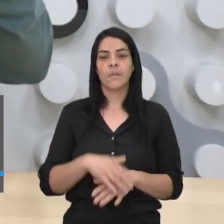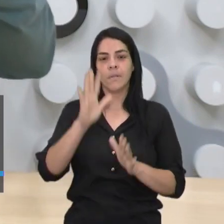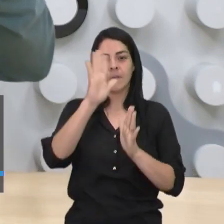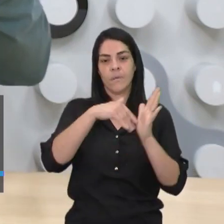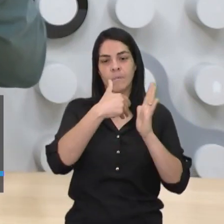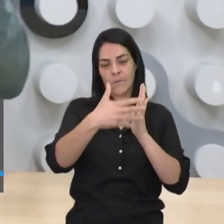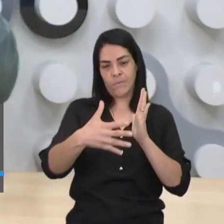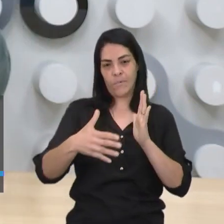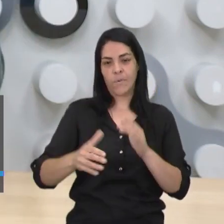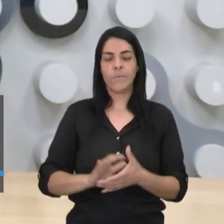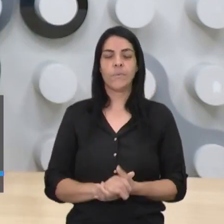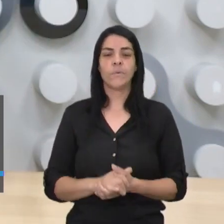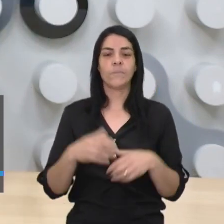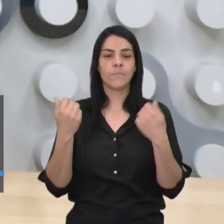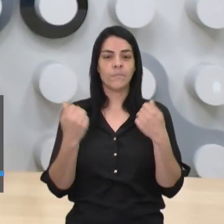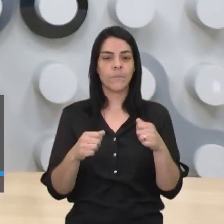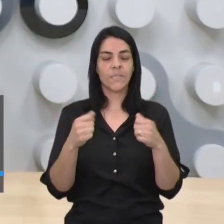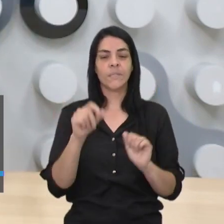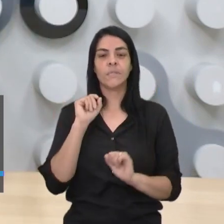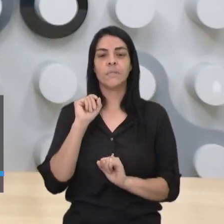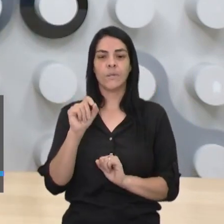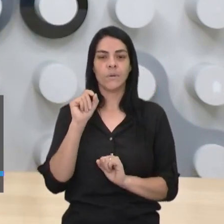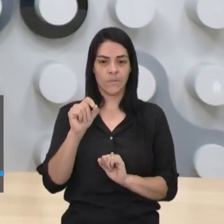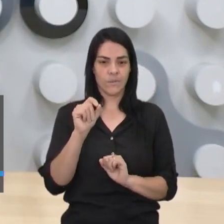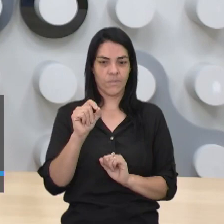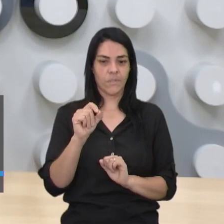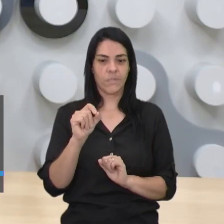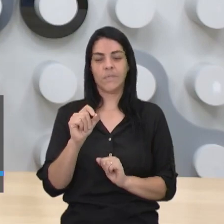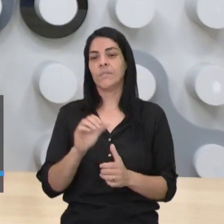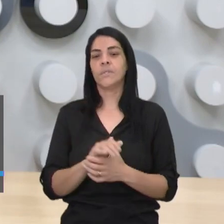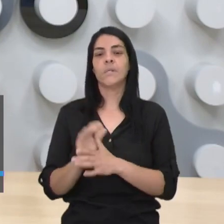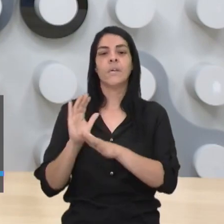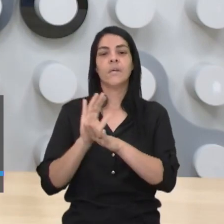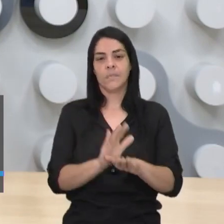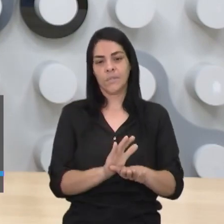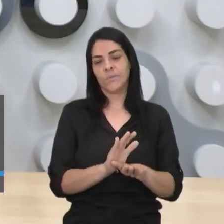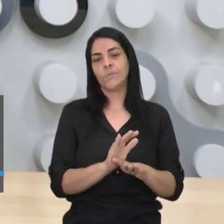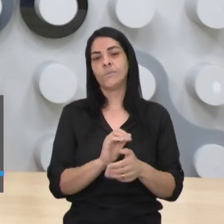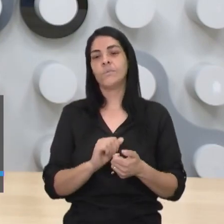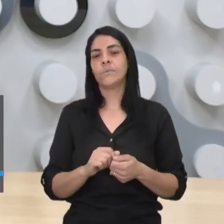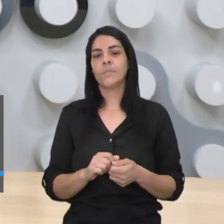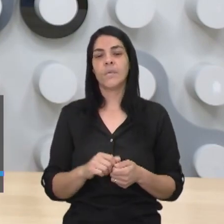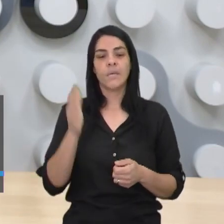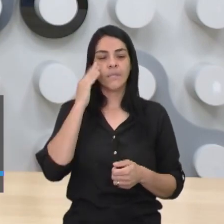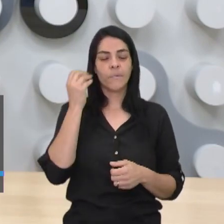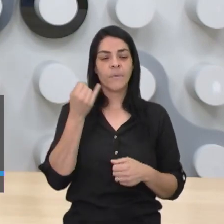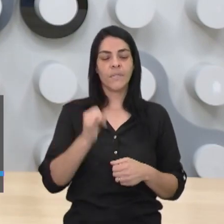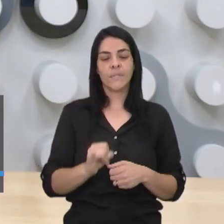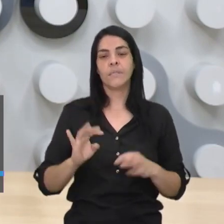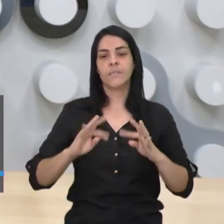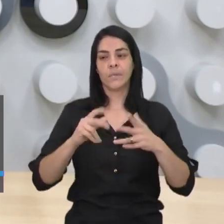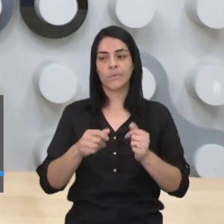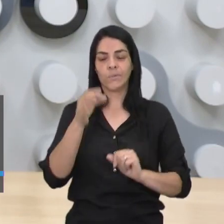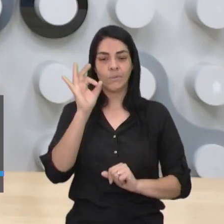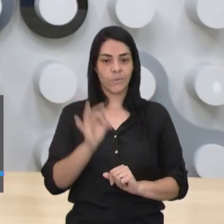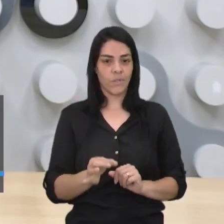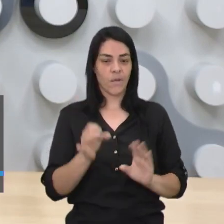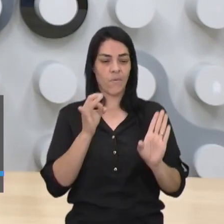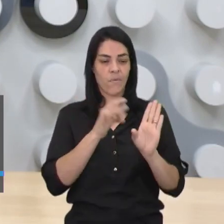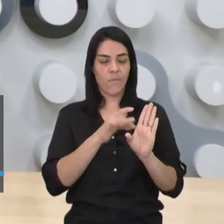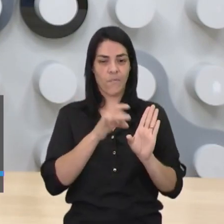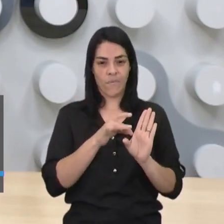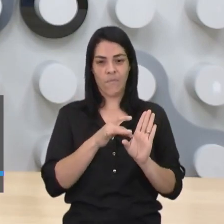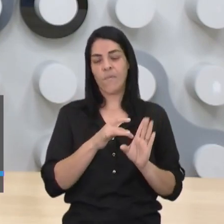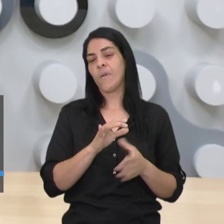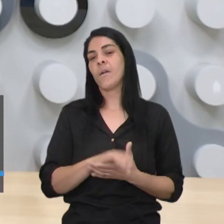pé, ela precisa também de reforços, precisa ser verificada se está tudo direitinho lá, não está enferrujando